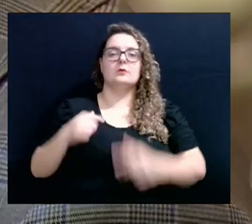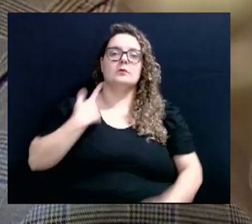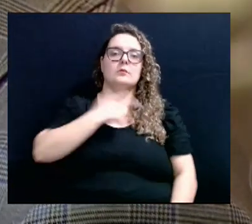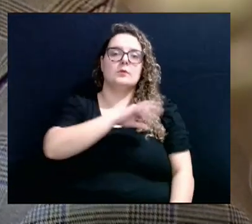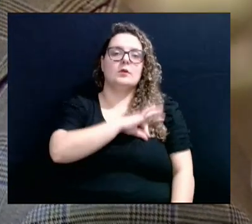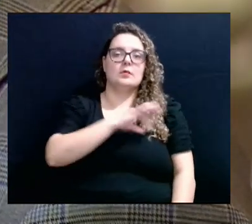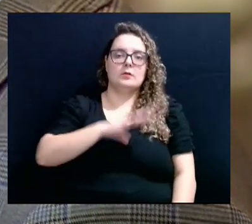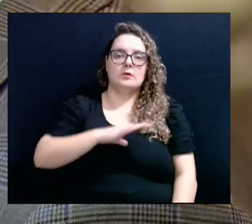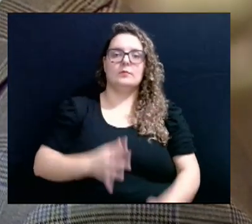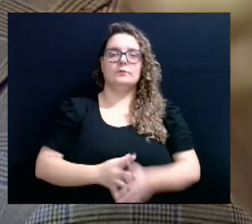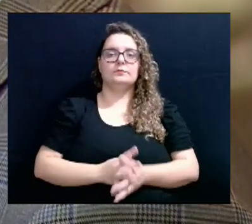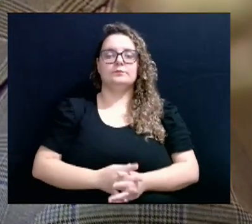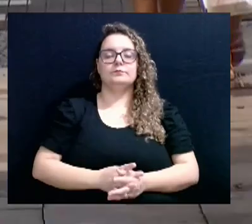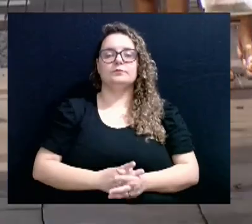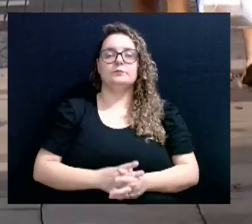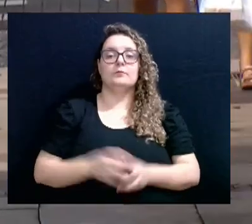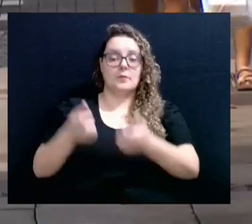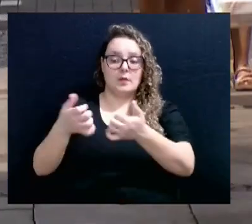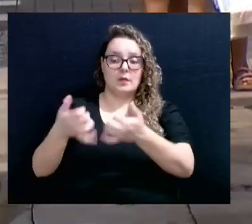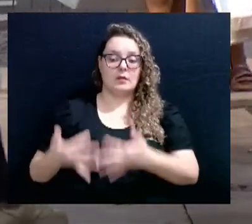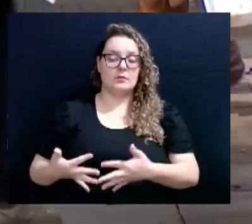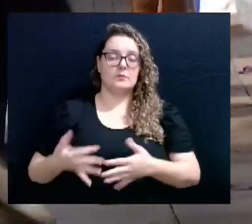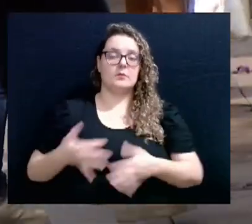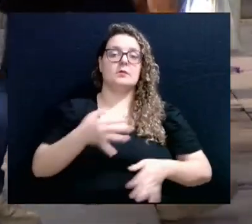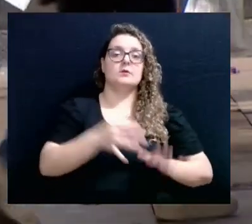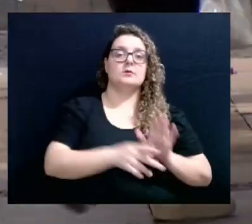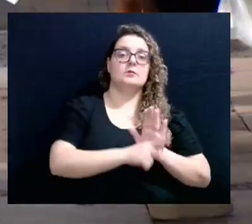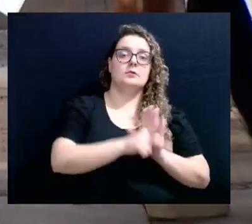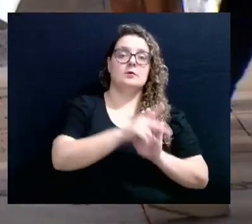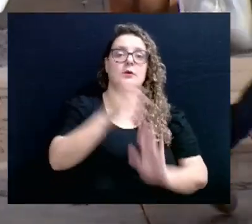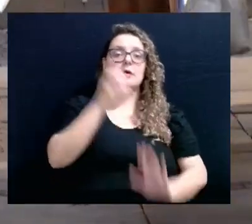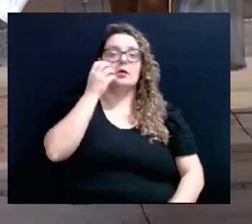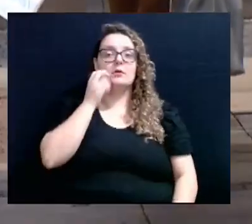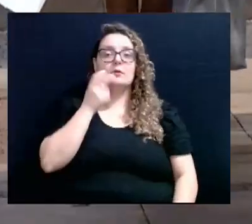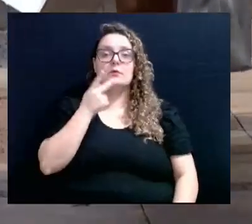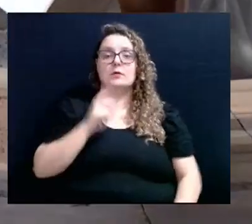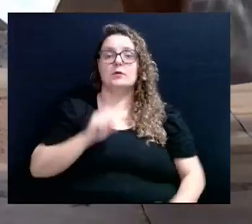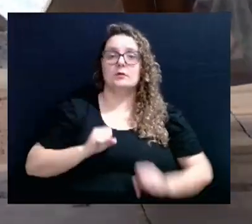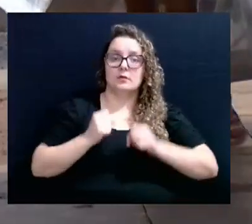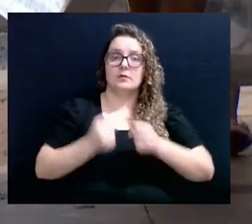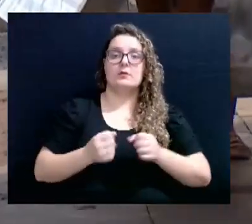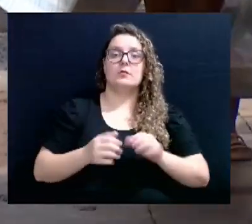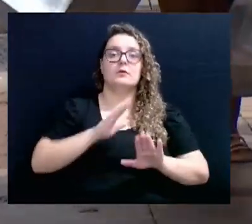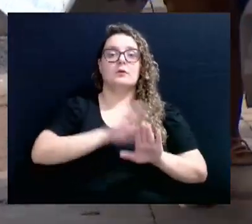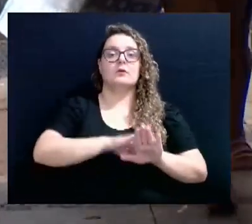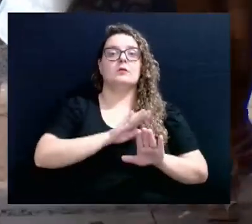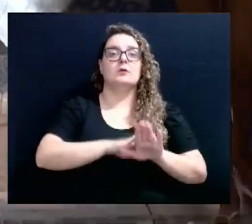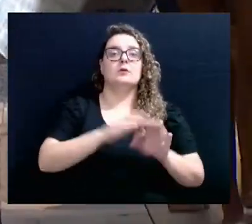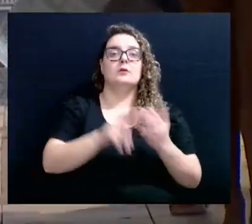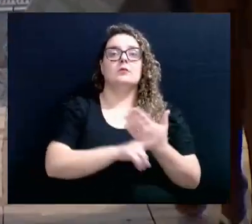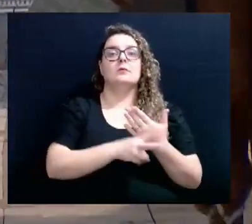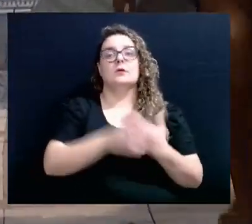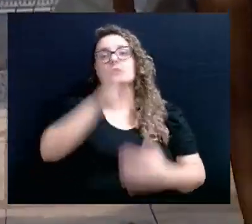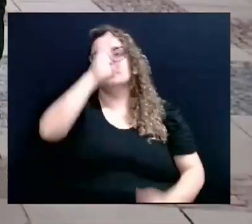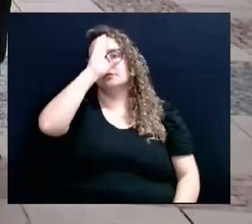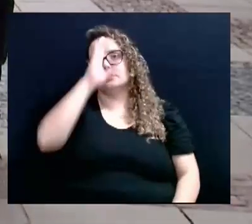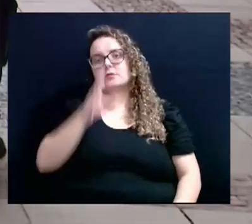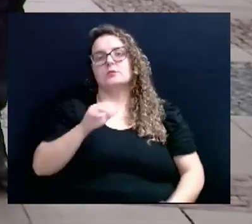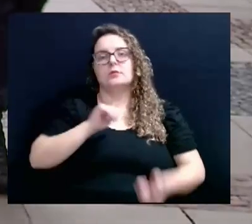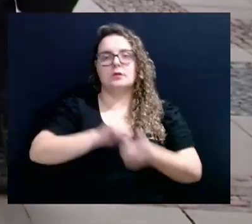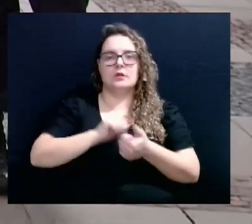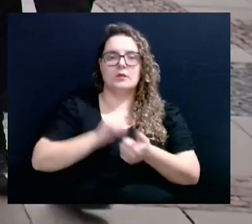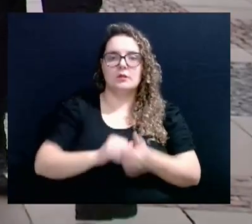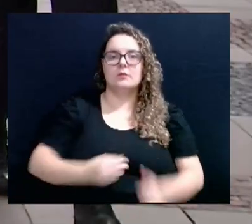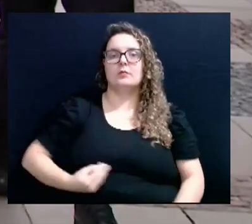Na justificativa do projeto, Igor reforça que a medida trará impacto direto na qualidade de vida